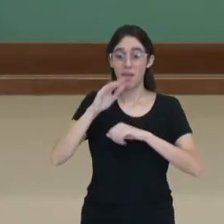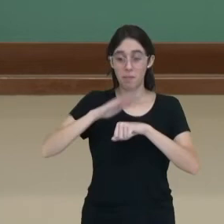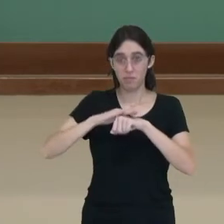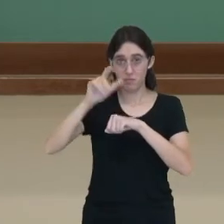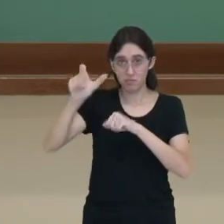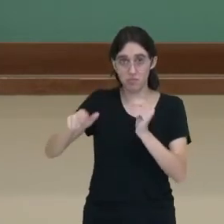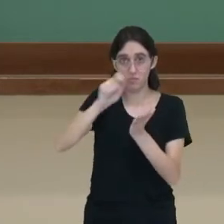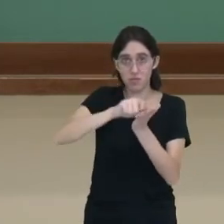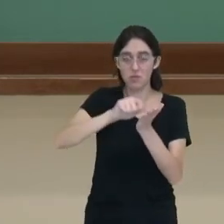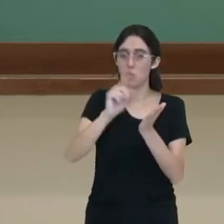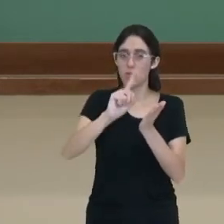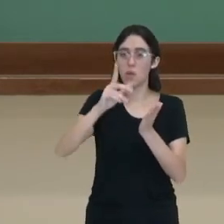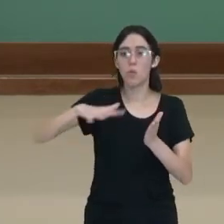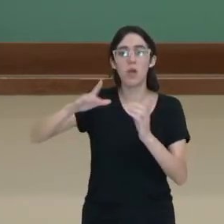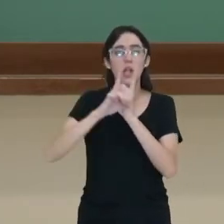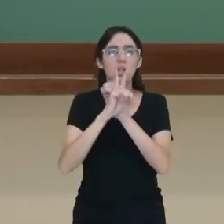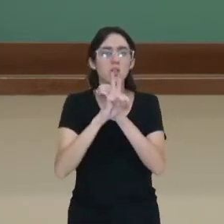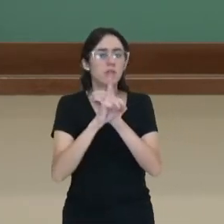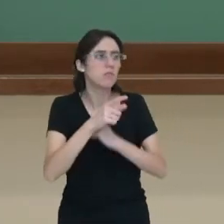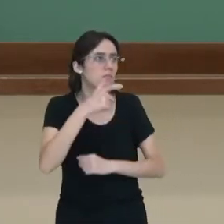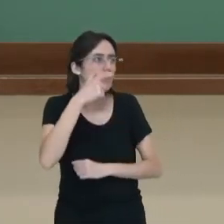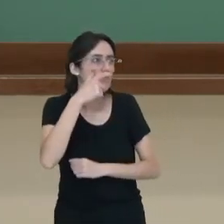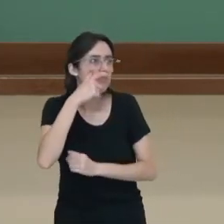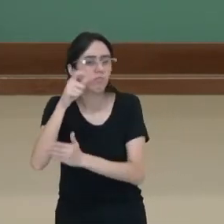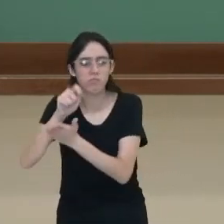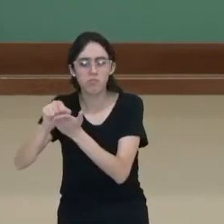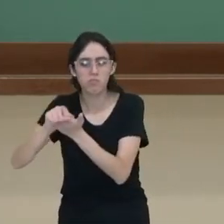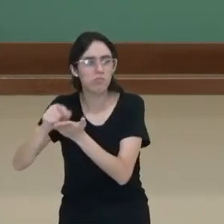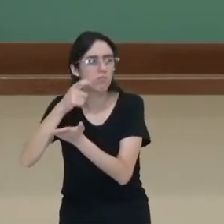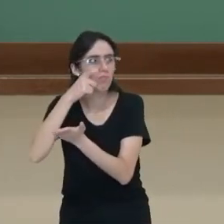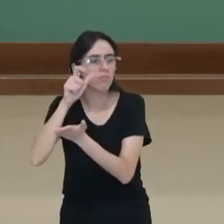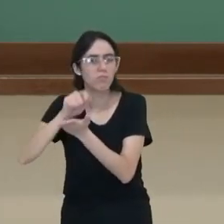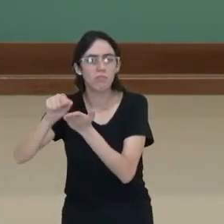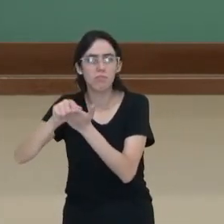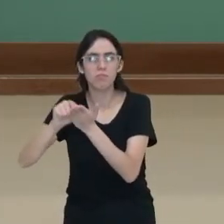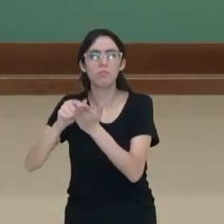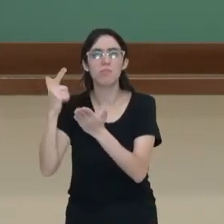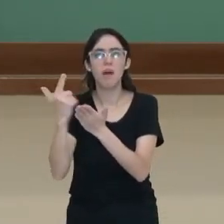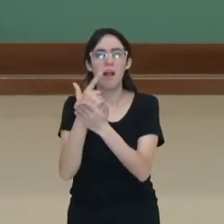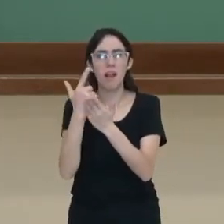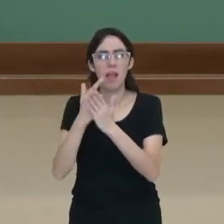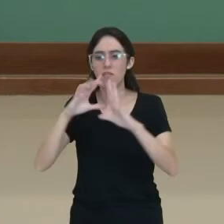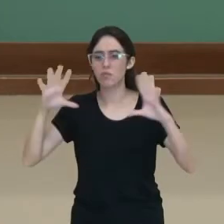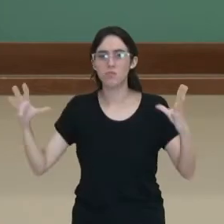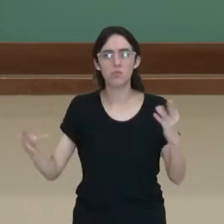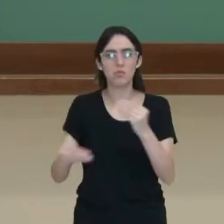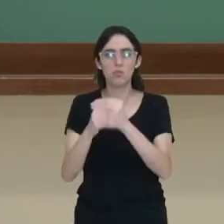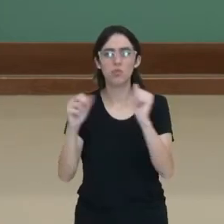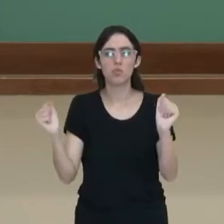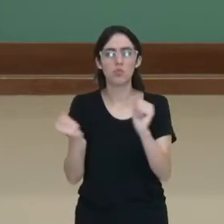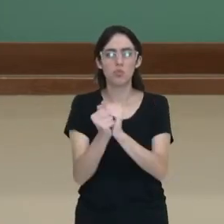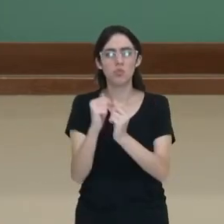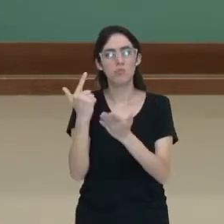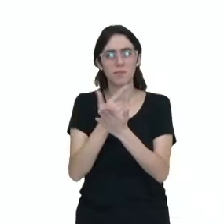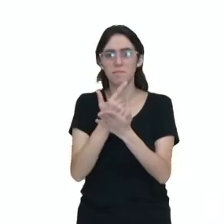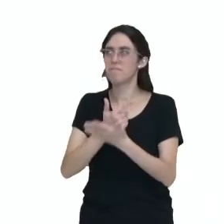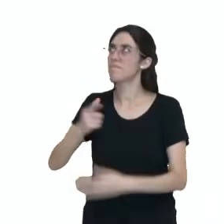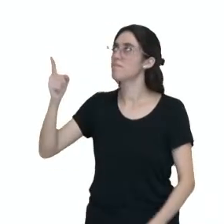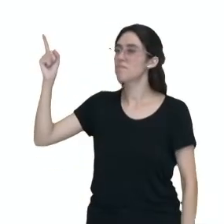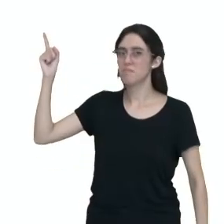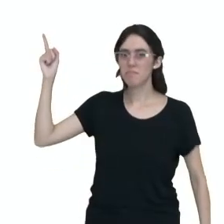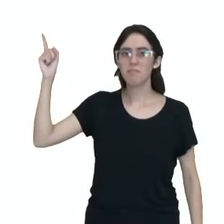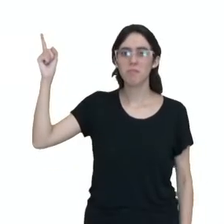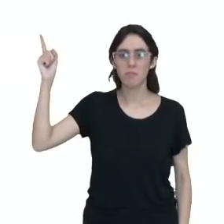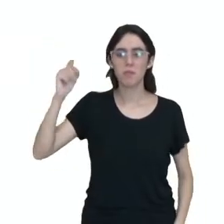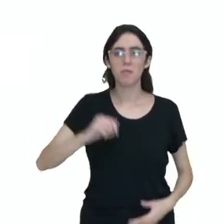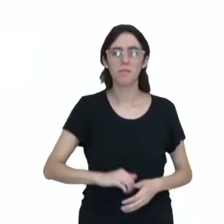seus discípulos vão observando, escrevendo e fazendo depois uma compilação que vai reunir no Alcorão todas as